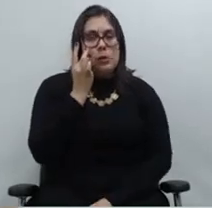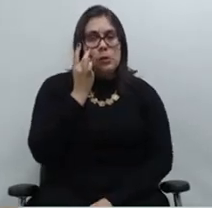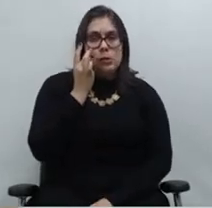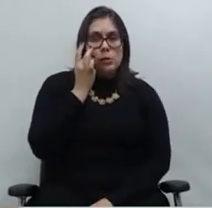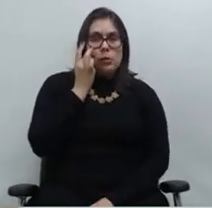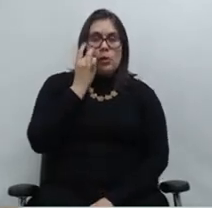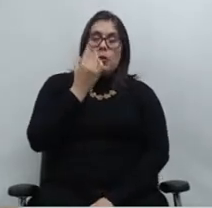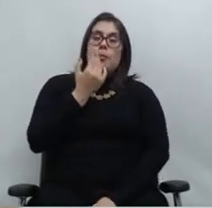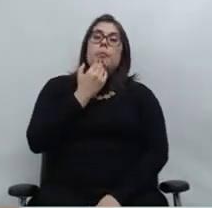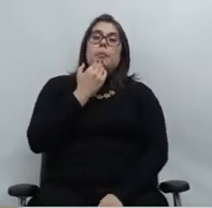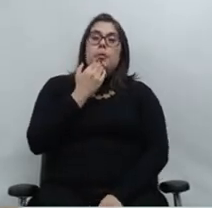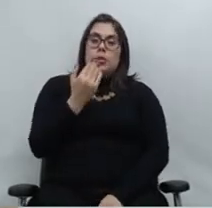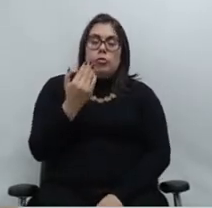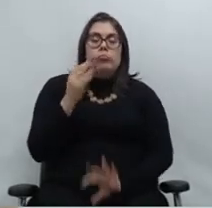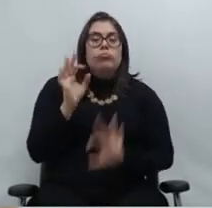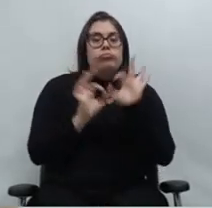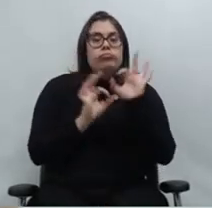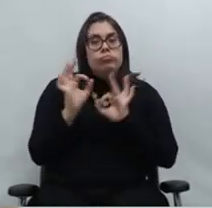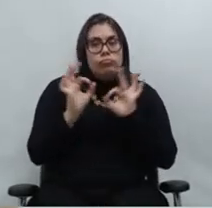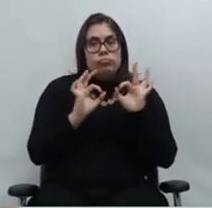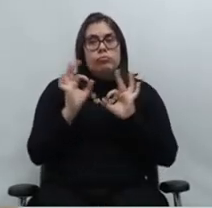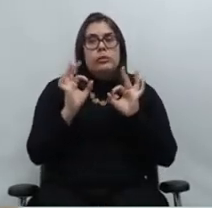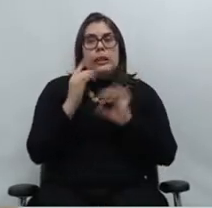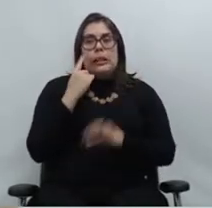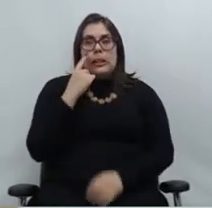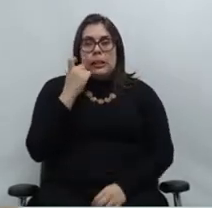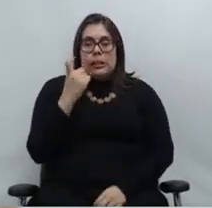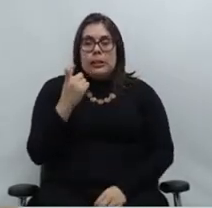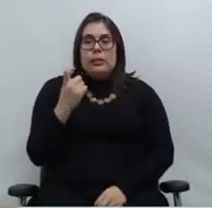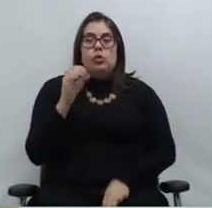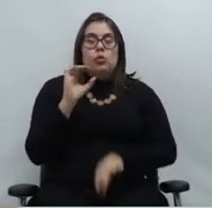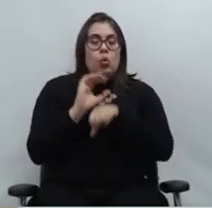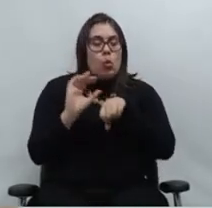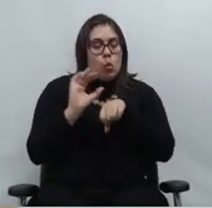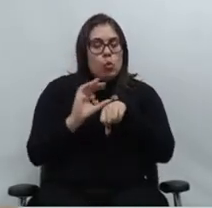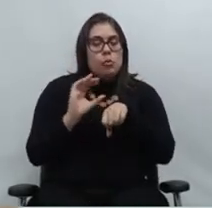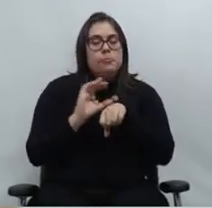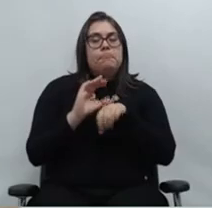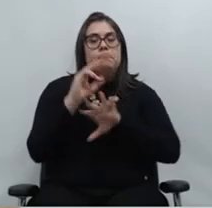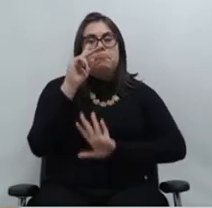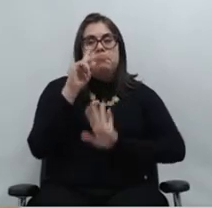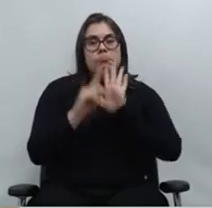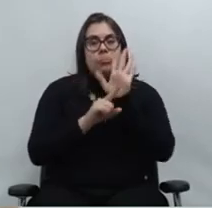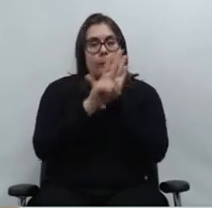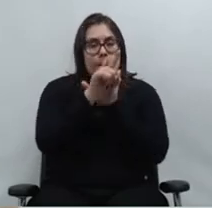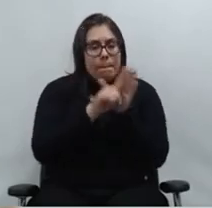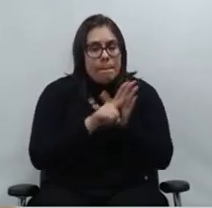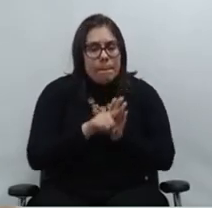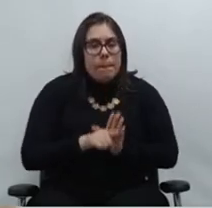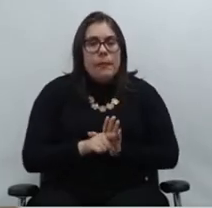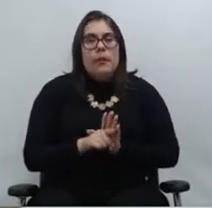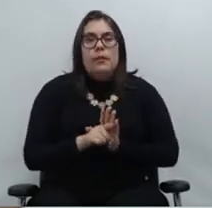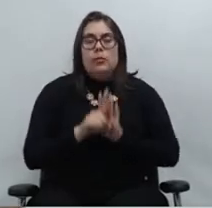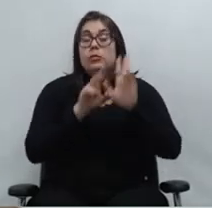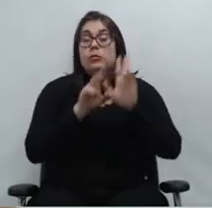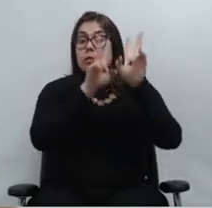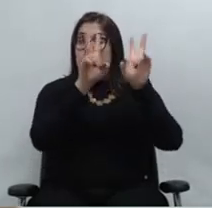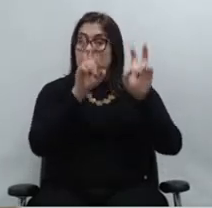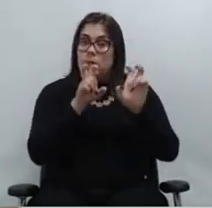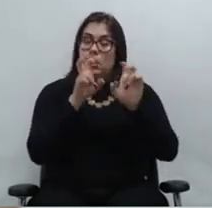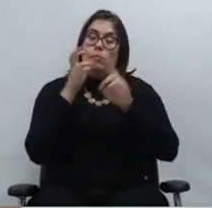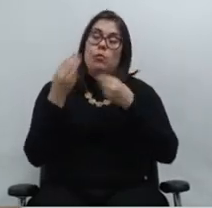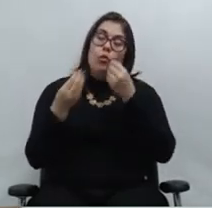seu requerimento devidamente instruído, o interessado discorre sobre o seu curso, o projeto de pesquisa, demonstrando a pertinência do tema com suas